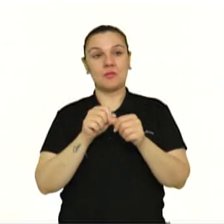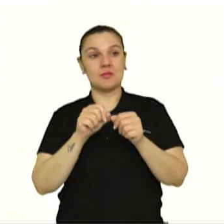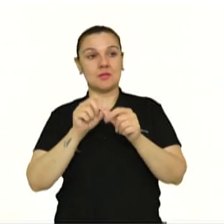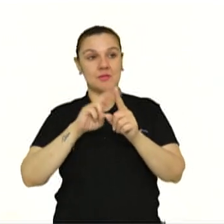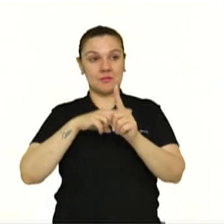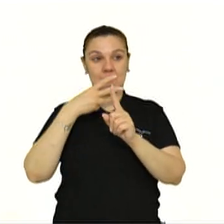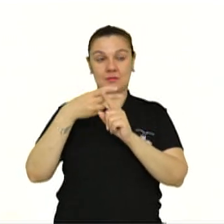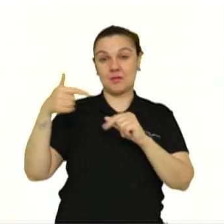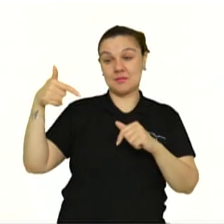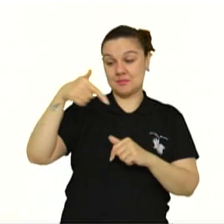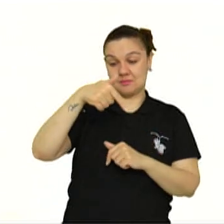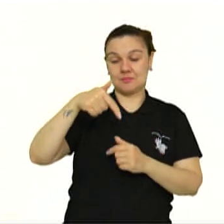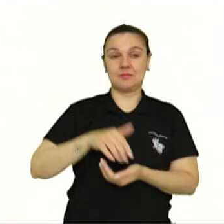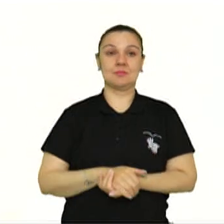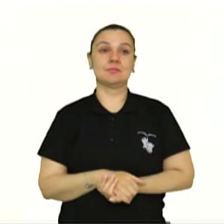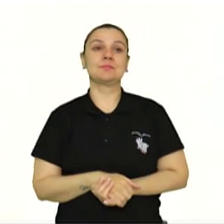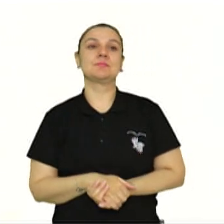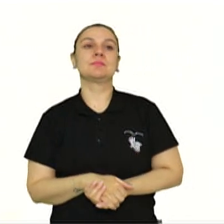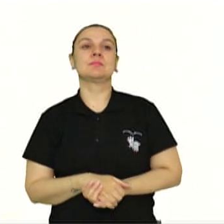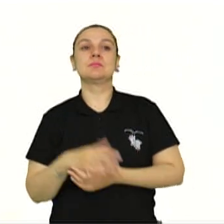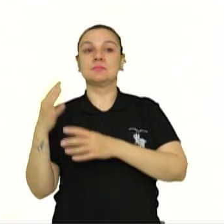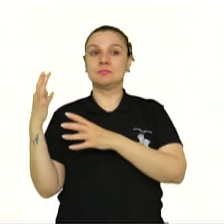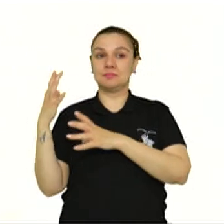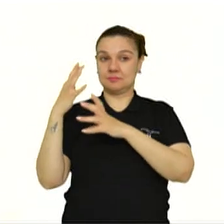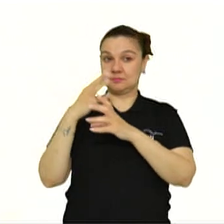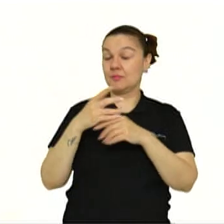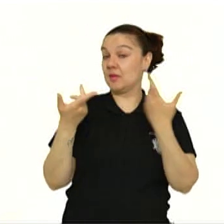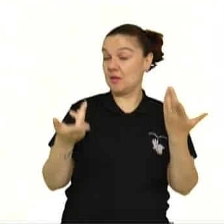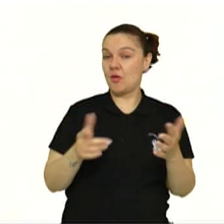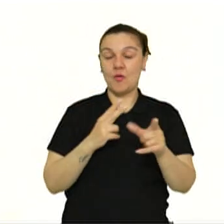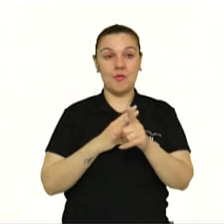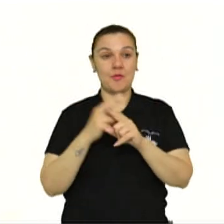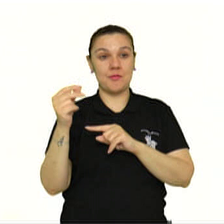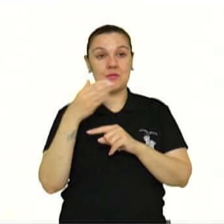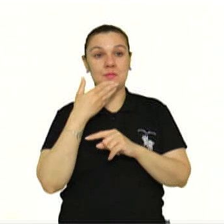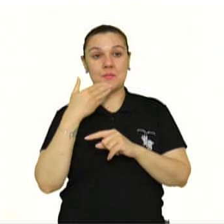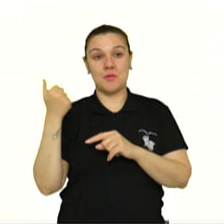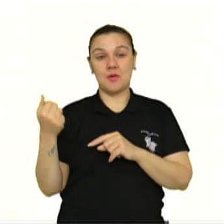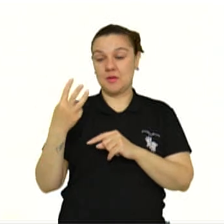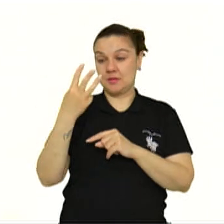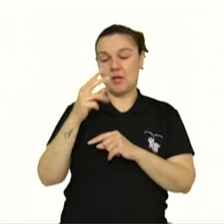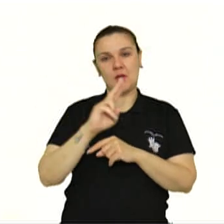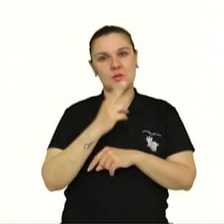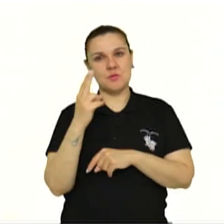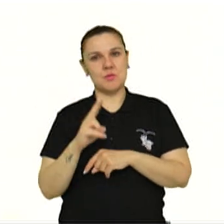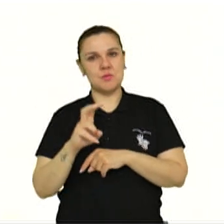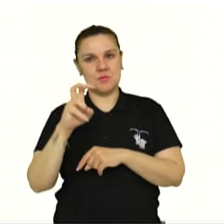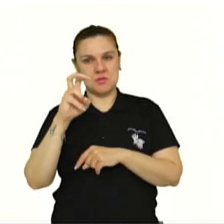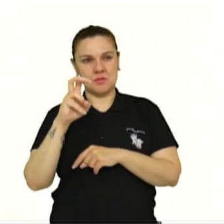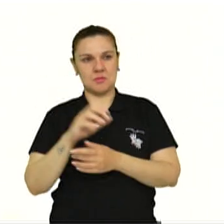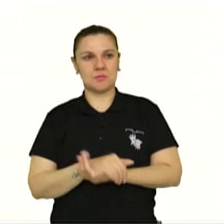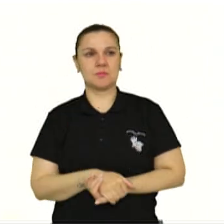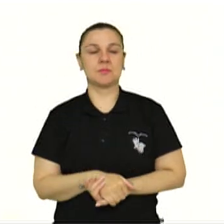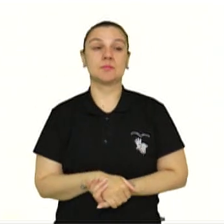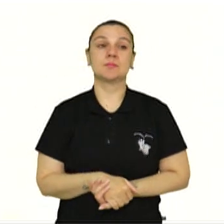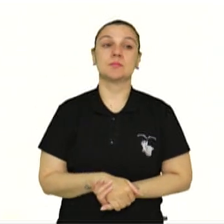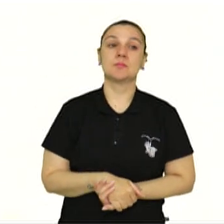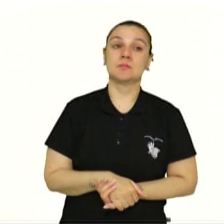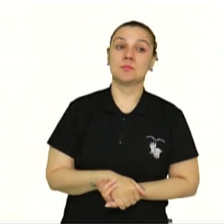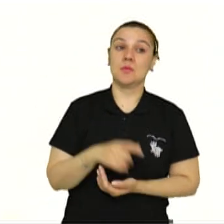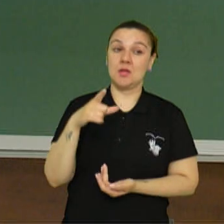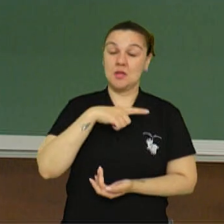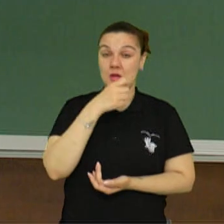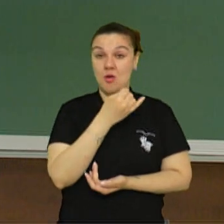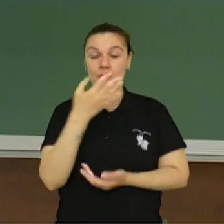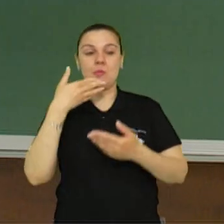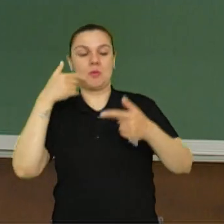pontuação até 7 pontos, tá? Vence a partida o melhor de 3 ou 5 sets. Por que eu coloquei melhor de 3 ou 5? Tem torneios que são